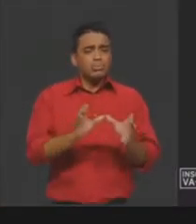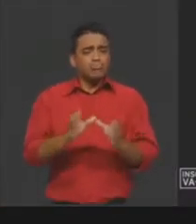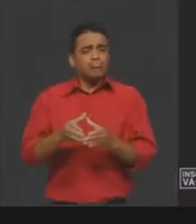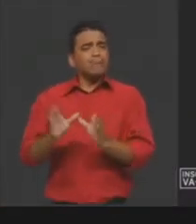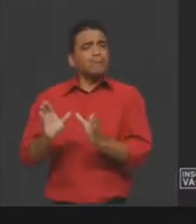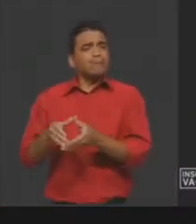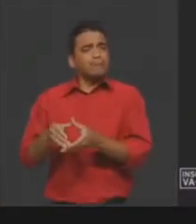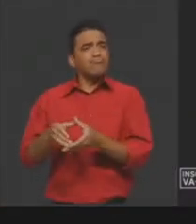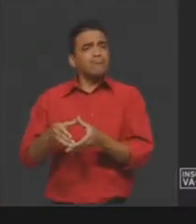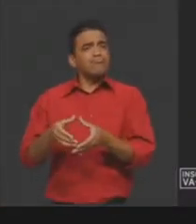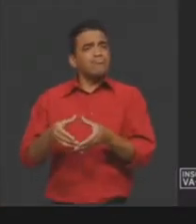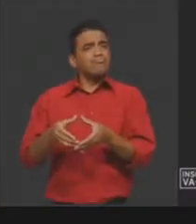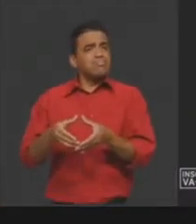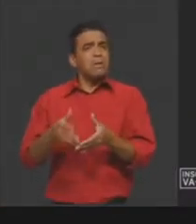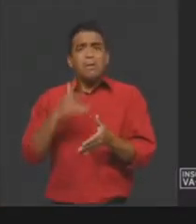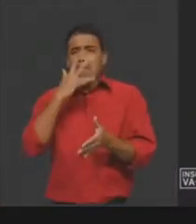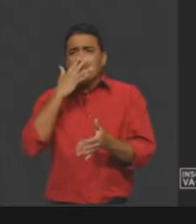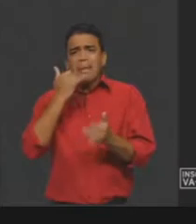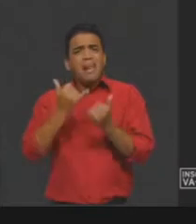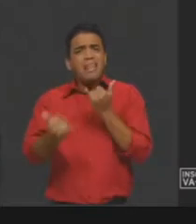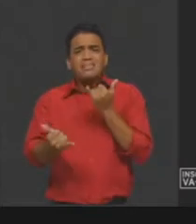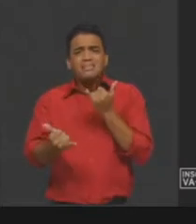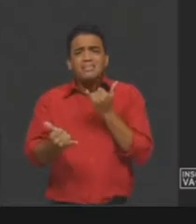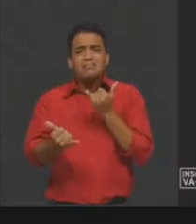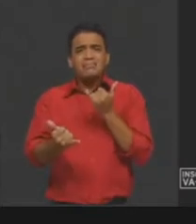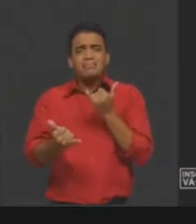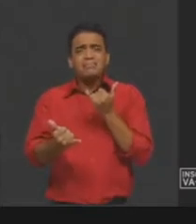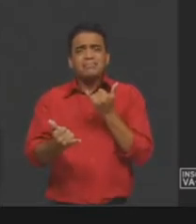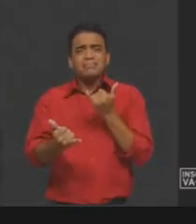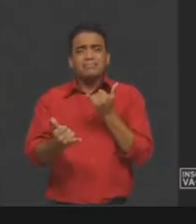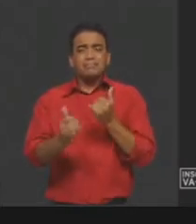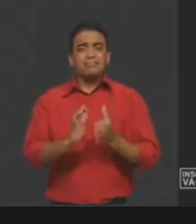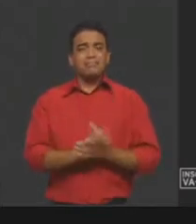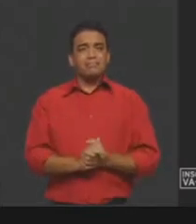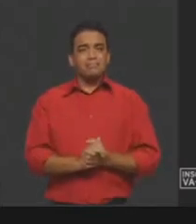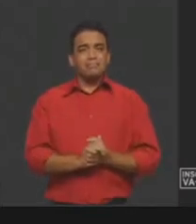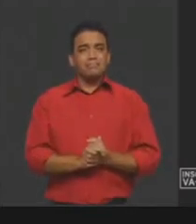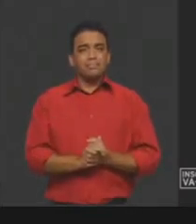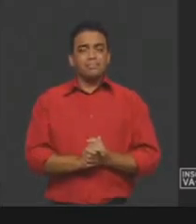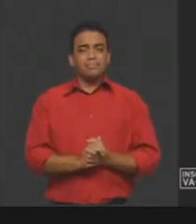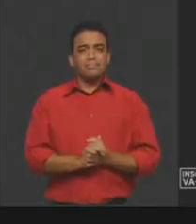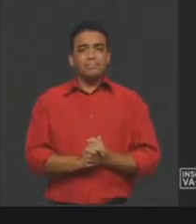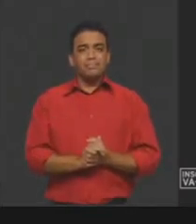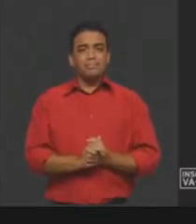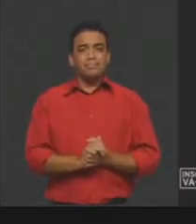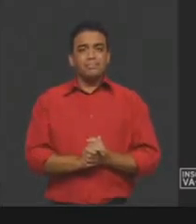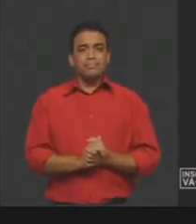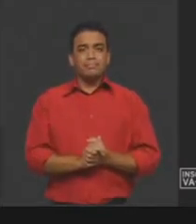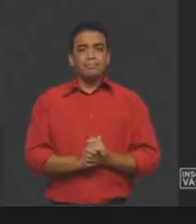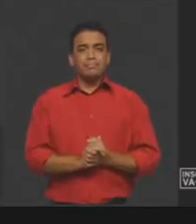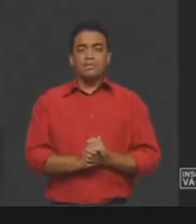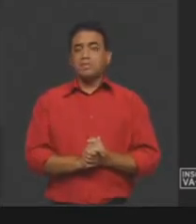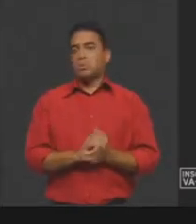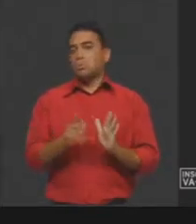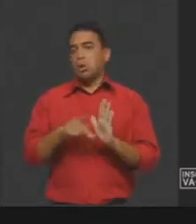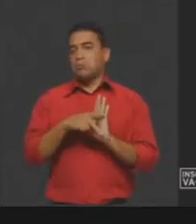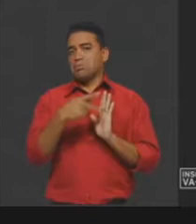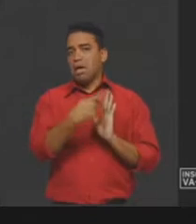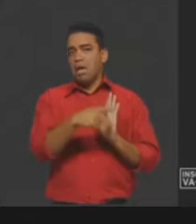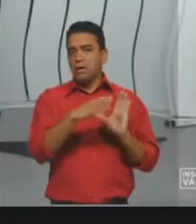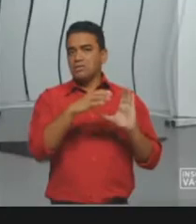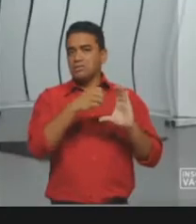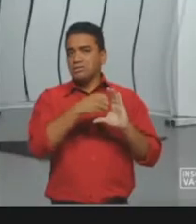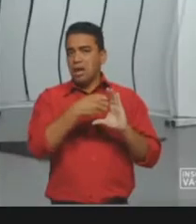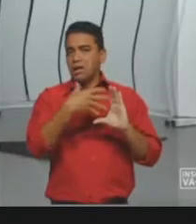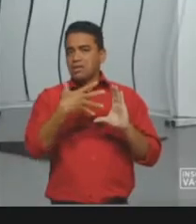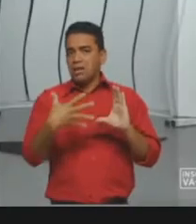grupos que são parecidos, semelhantes, baseando-se nas semelhanças, nas características físicas,